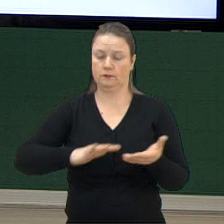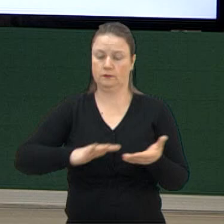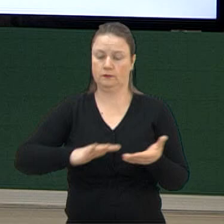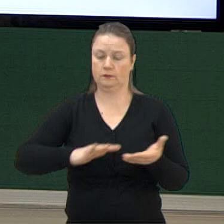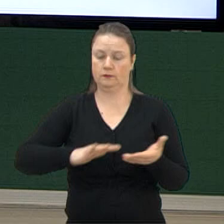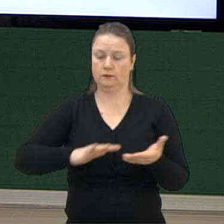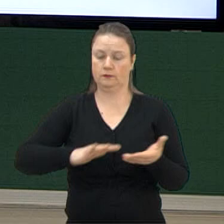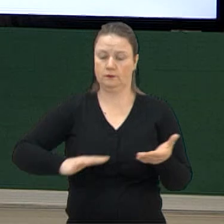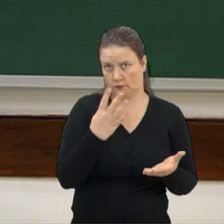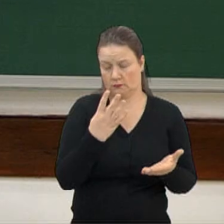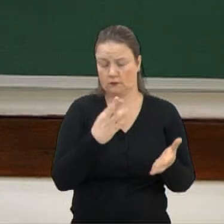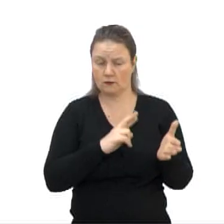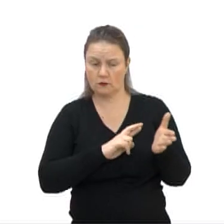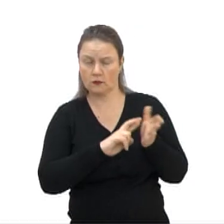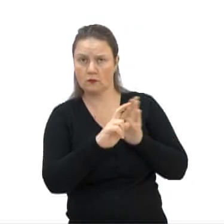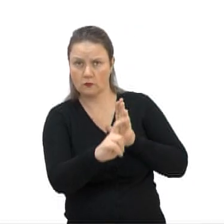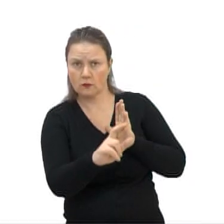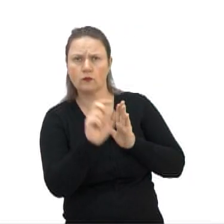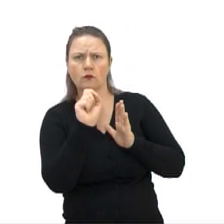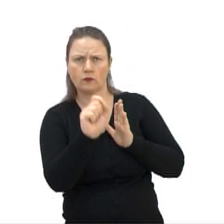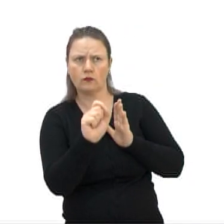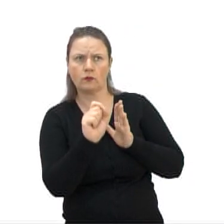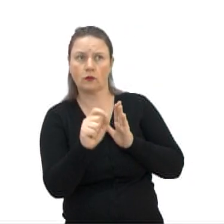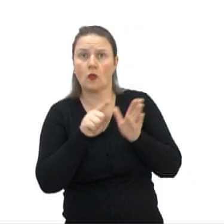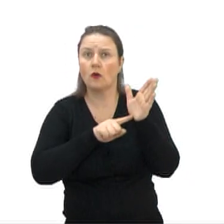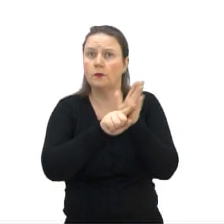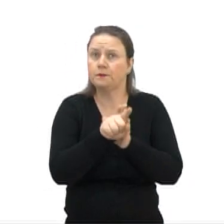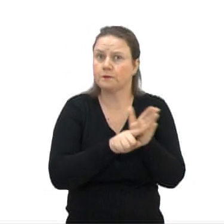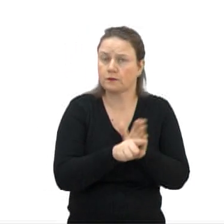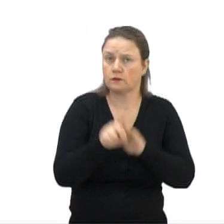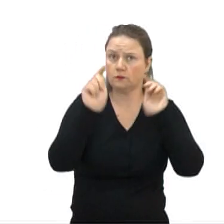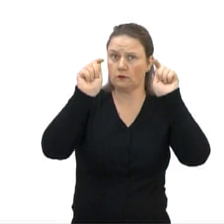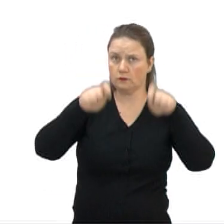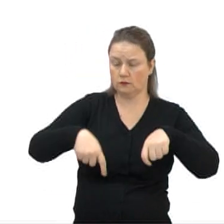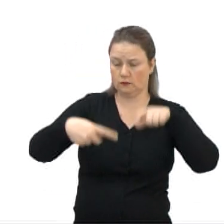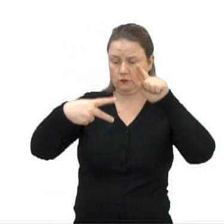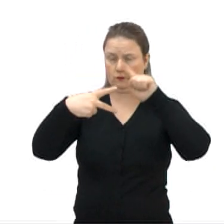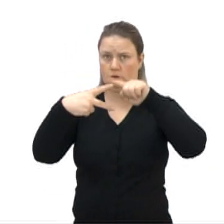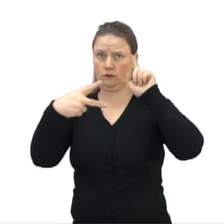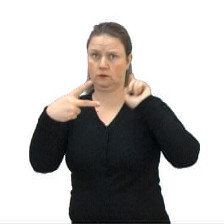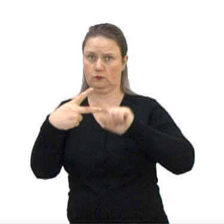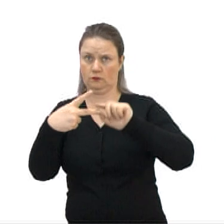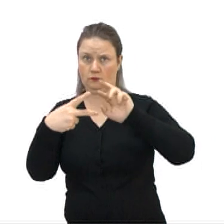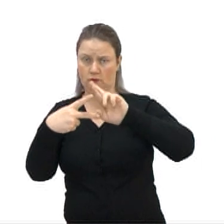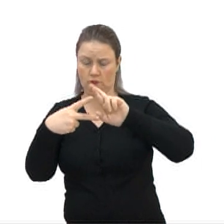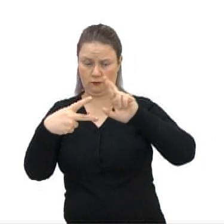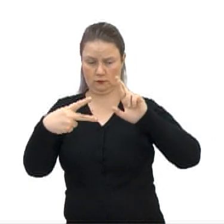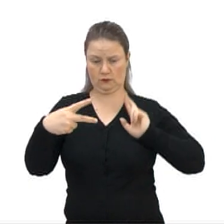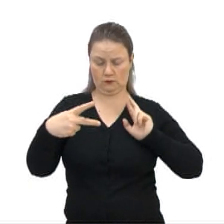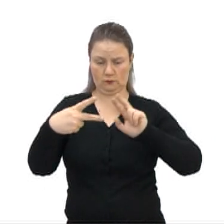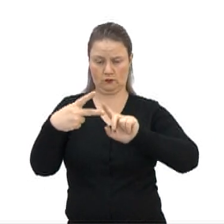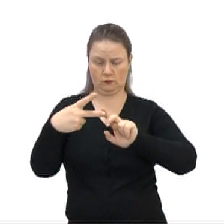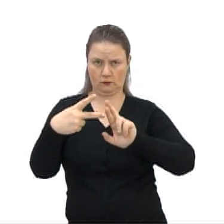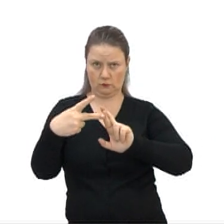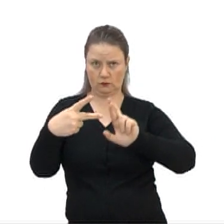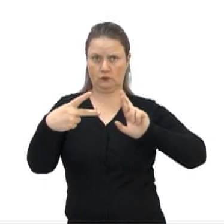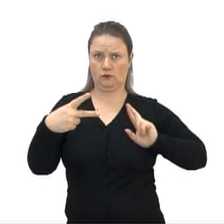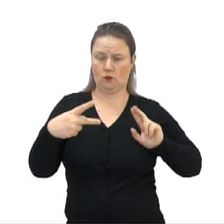vamos depois, em uma pesquisa, podemos ter dois tipos de respostas, objetivas